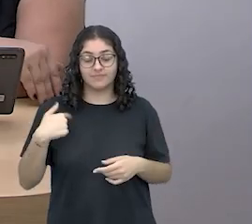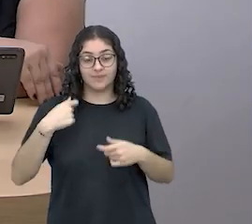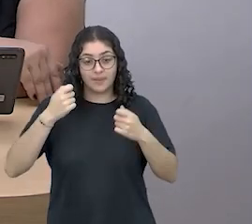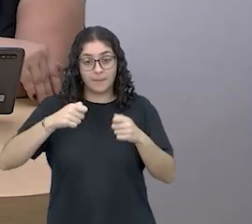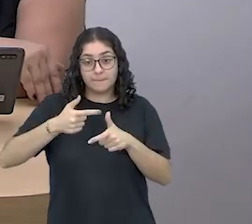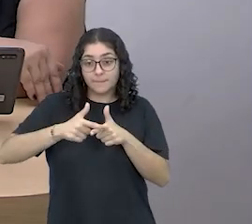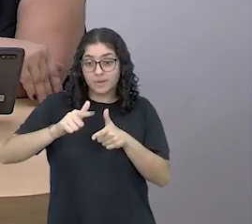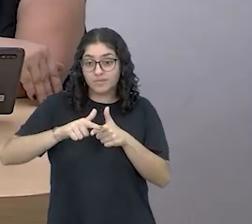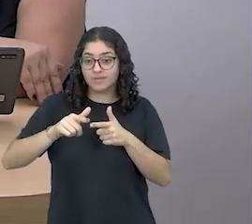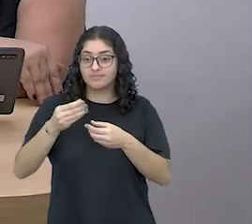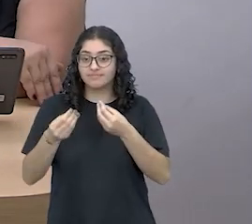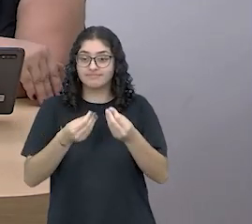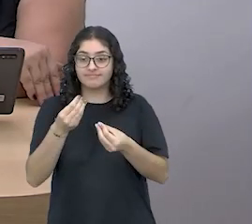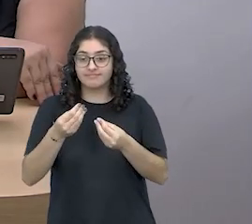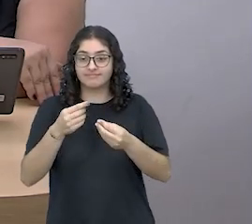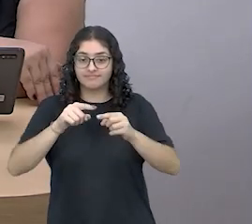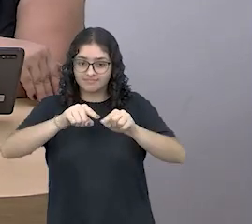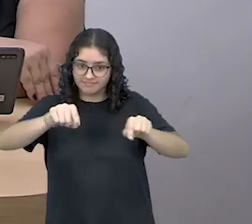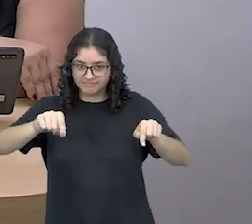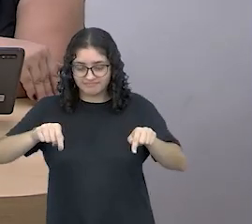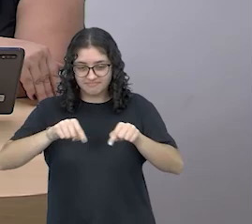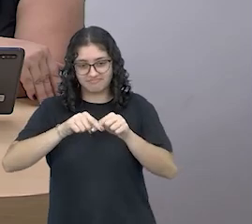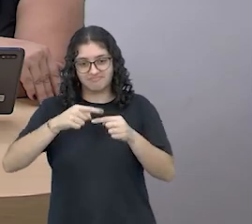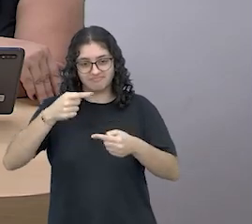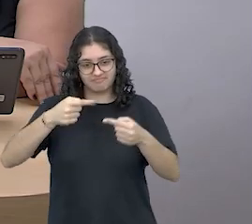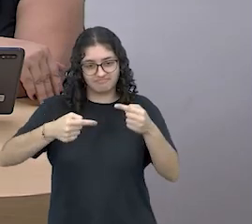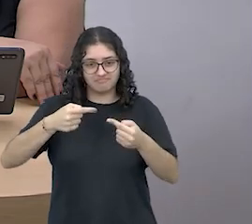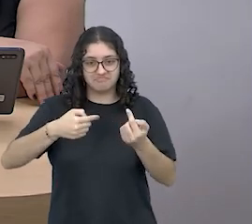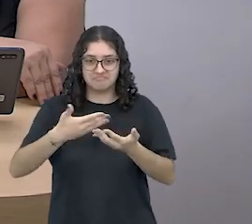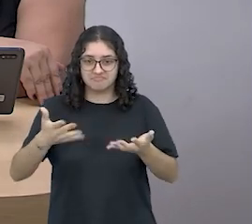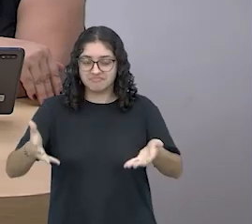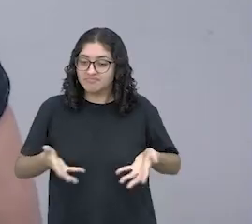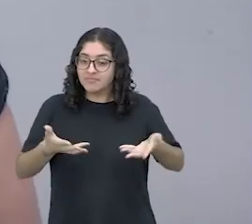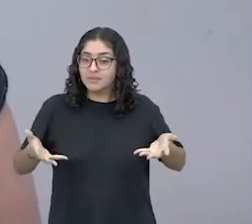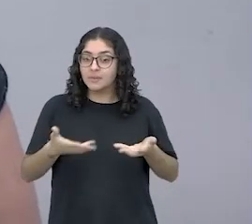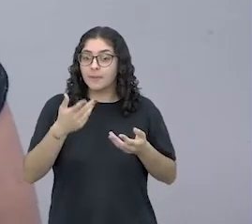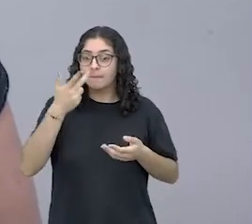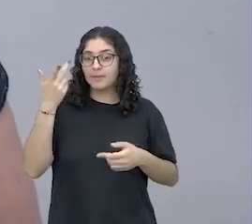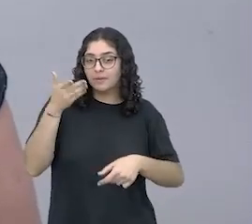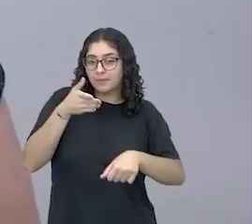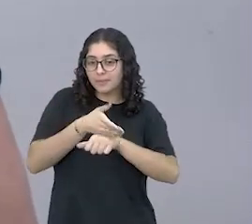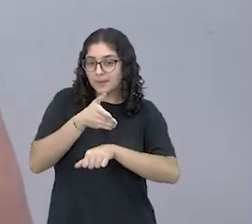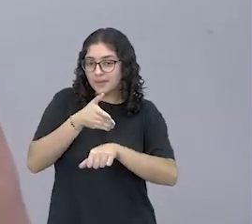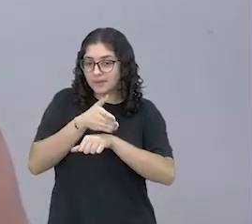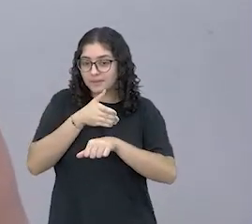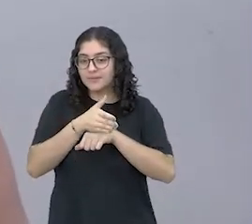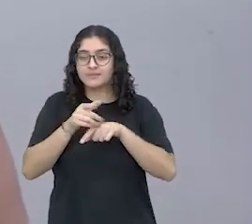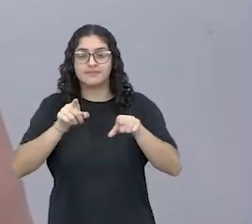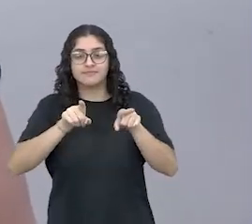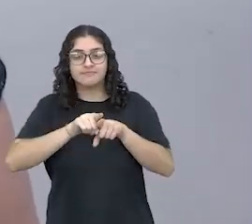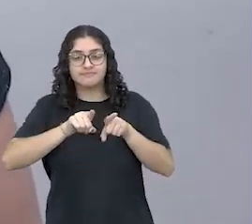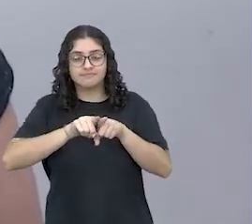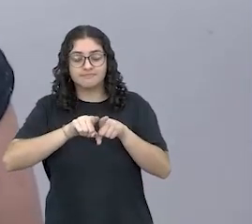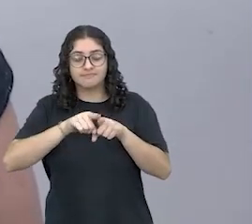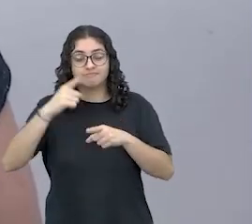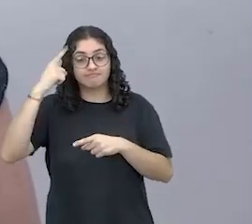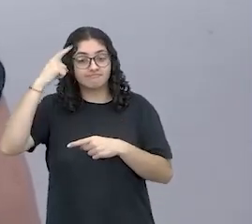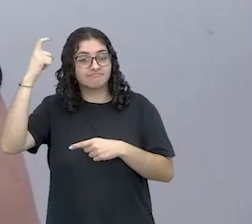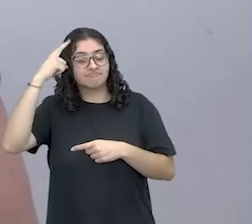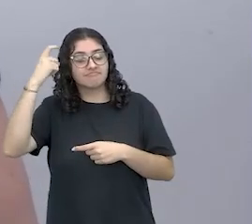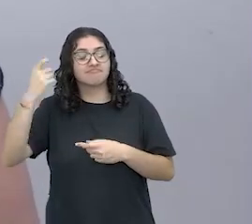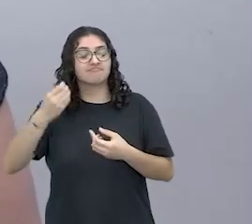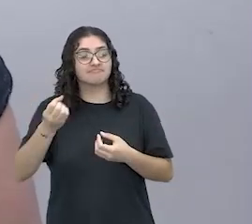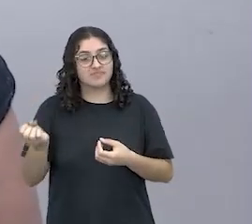esse problema aí para a sala de aula. Vou estimular o engajamento dos meus estudantes, vou estimular a